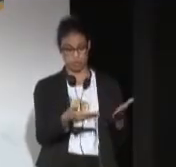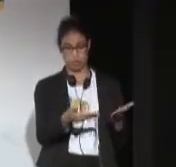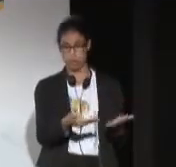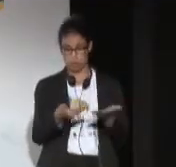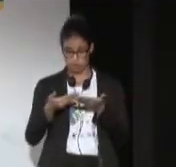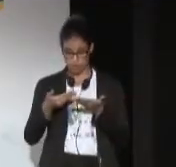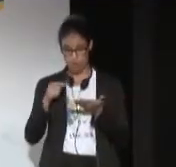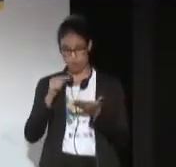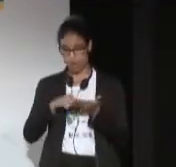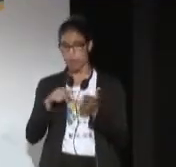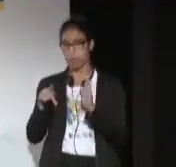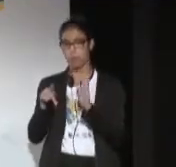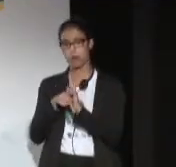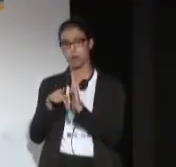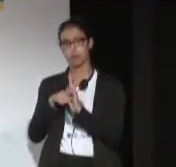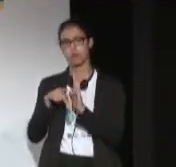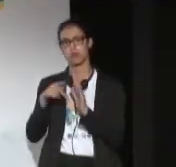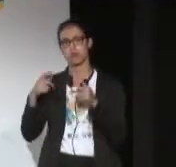Dr. Goh.